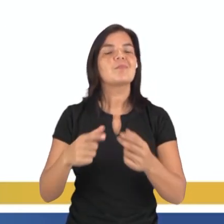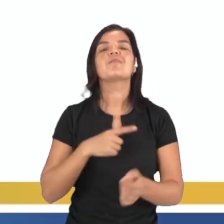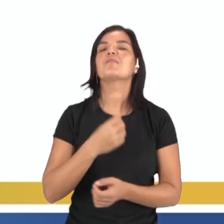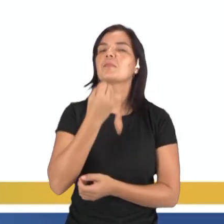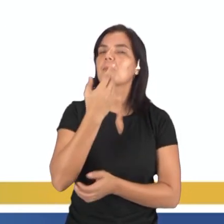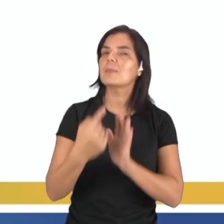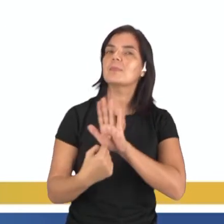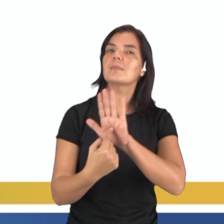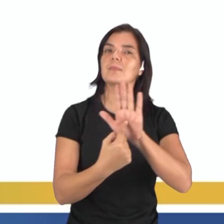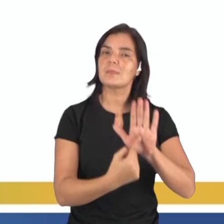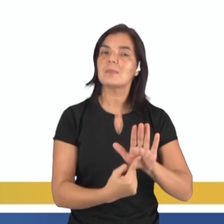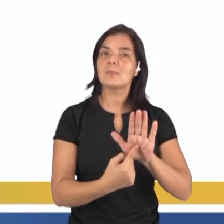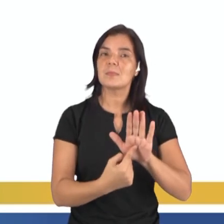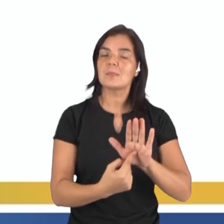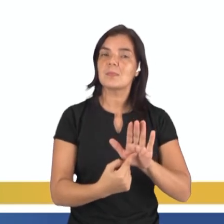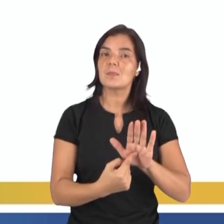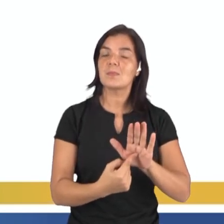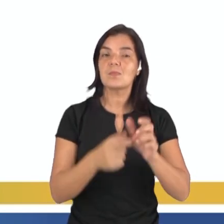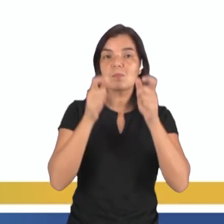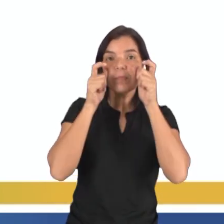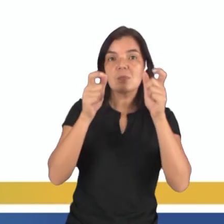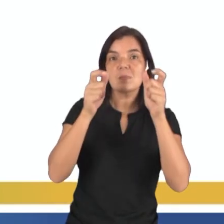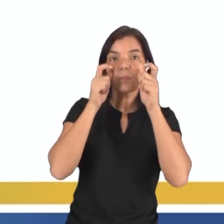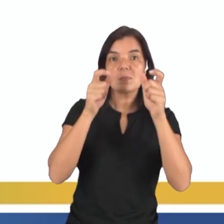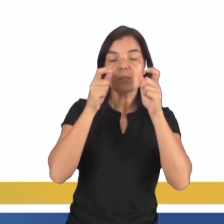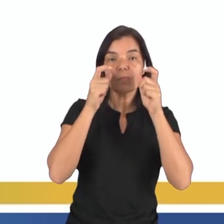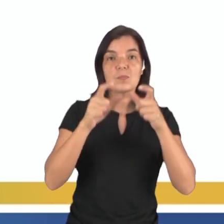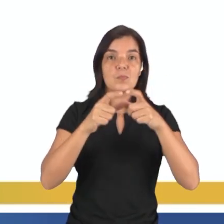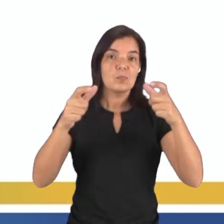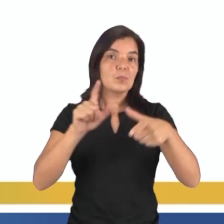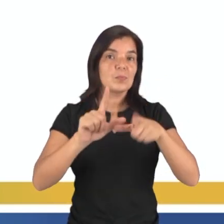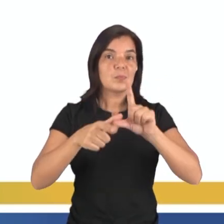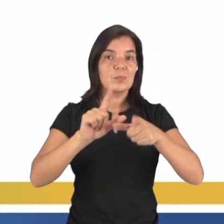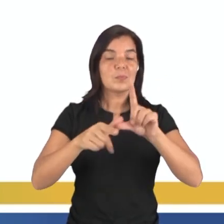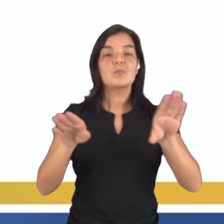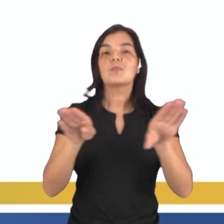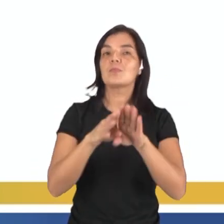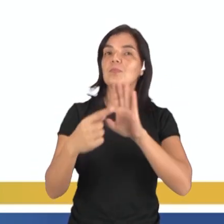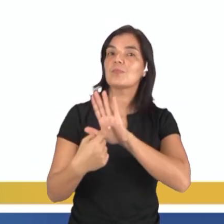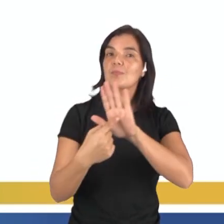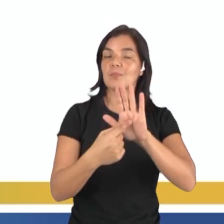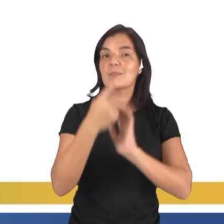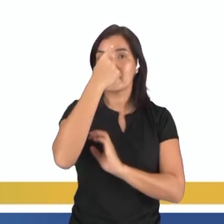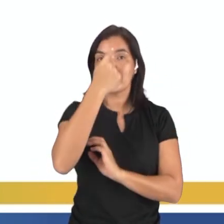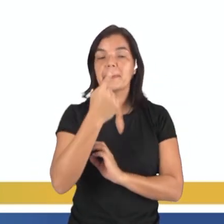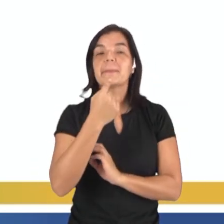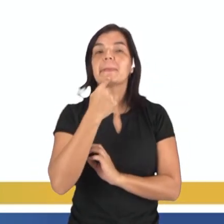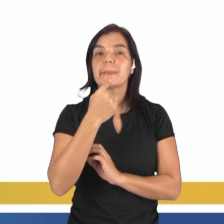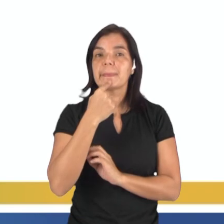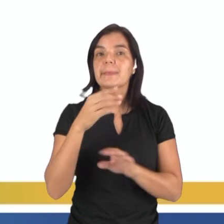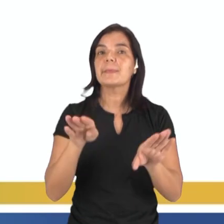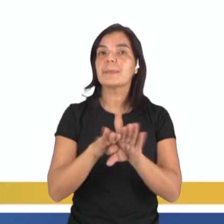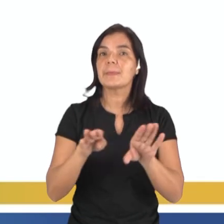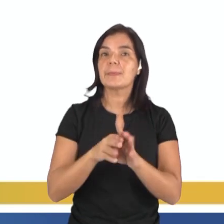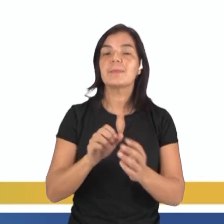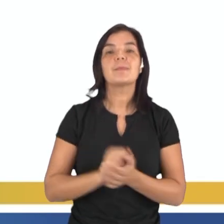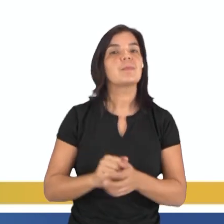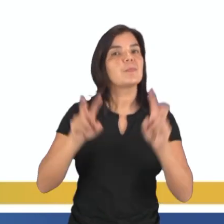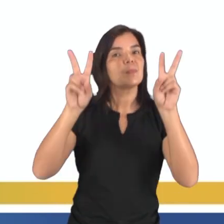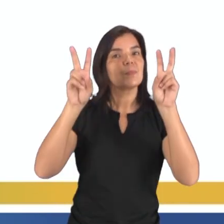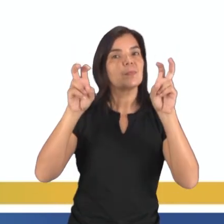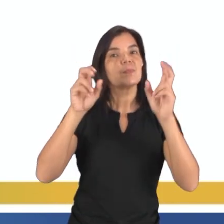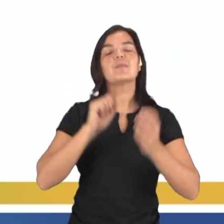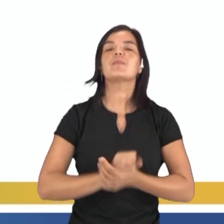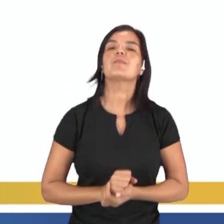boa apresentação, ficando atento ao tipo de tamanho de letra e também a apresentação de imagens ilustrativas sobre o